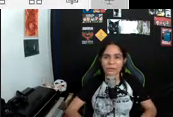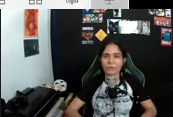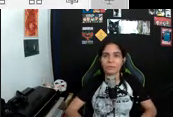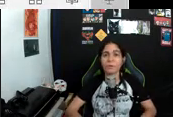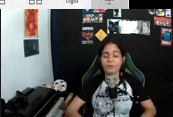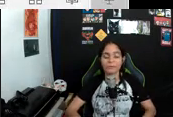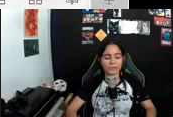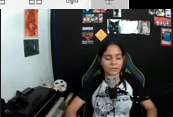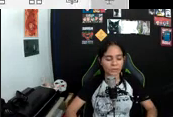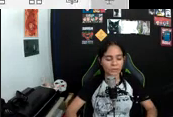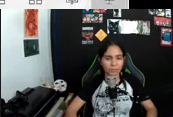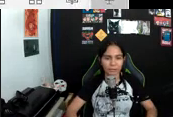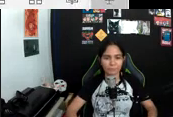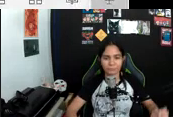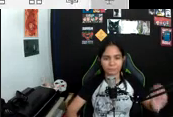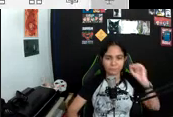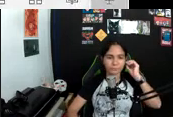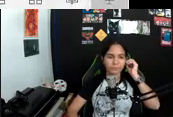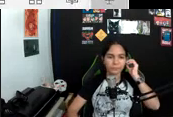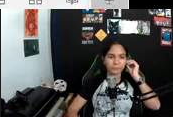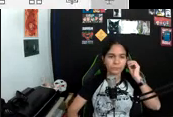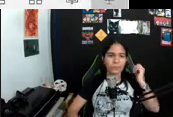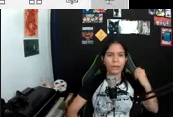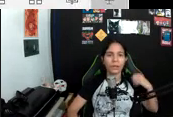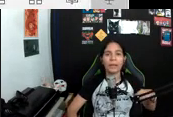imensos valores de impostos que a gente paga.